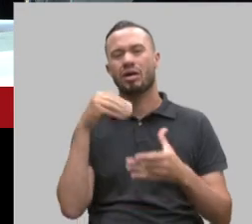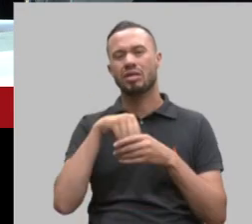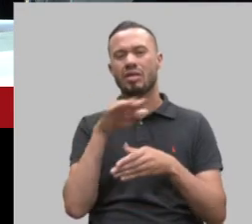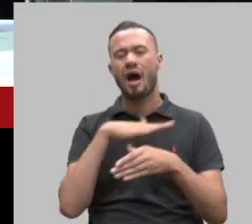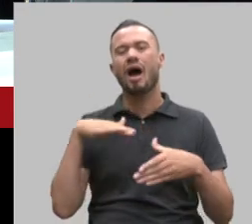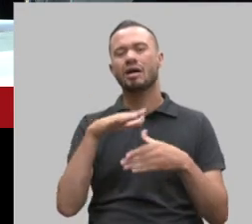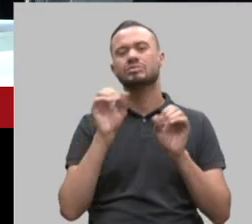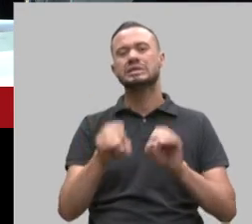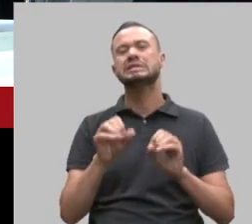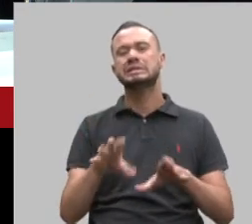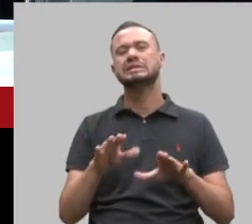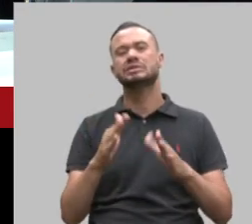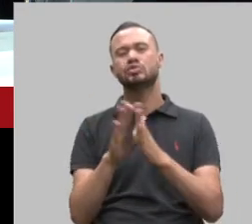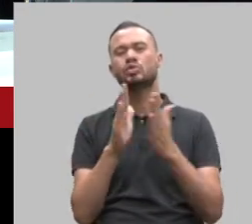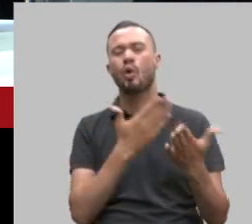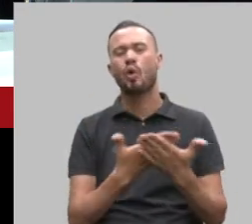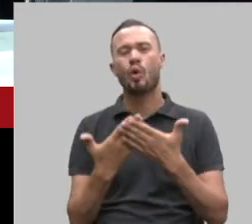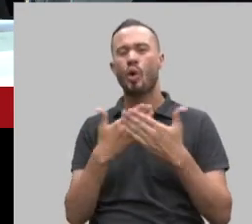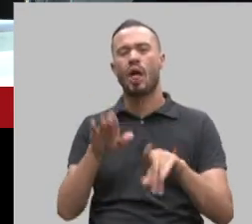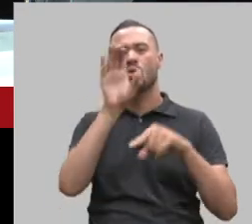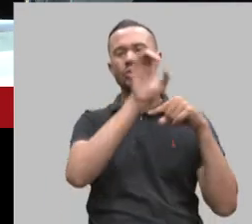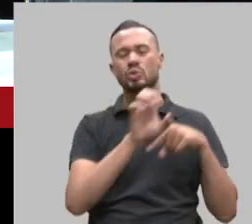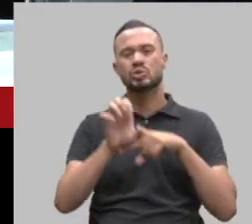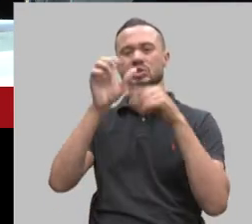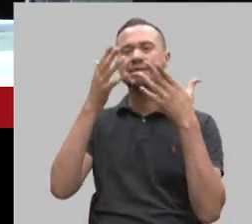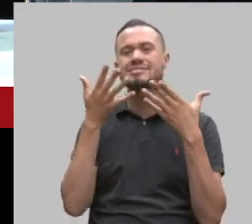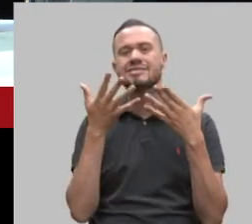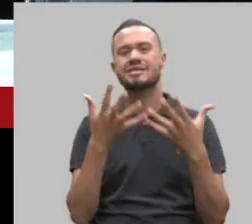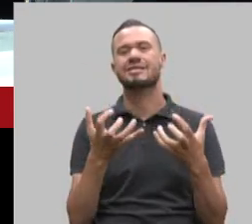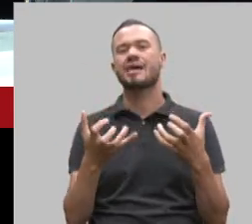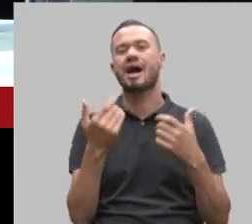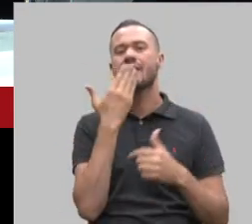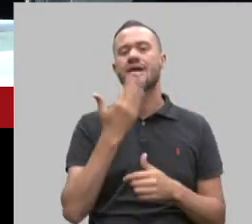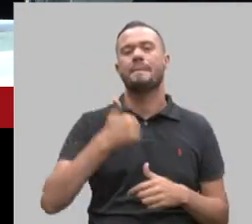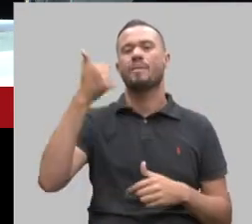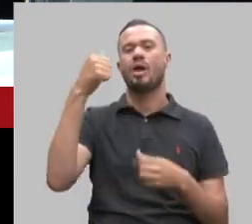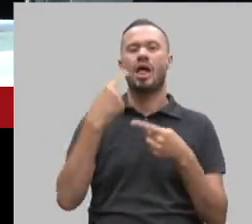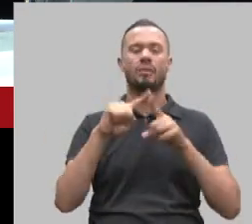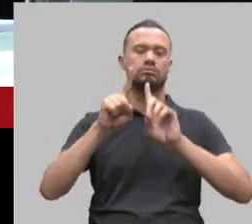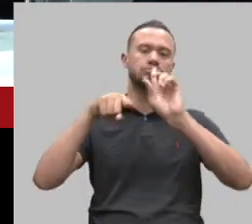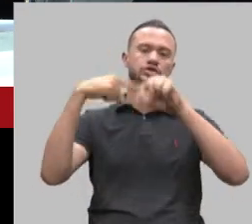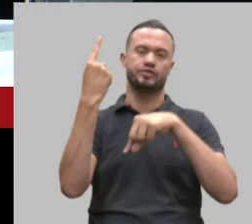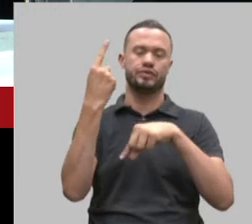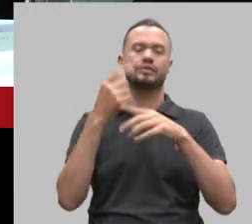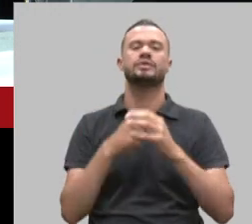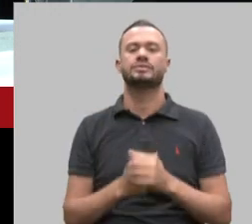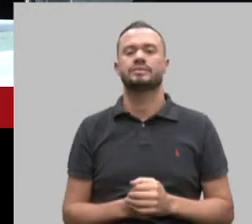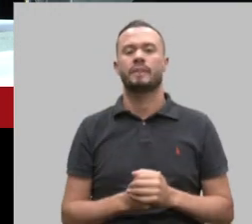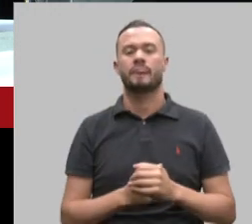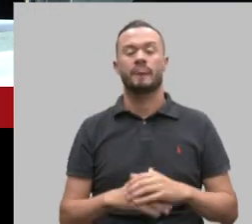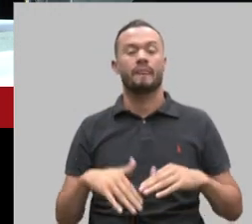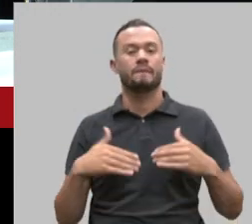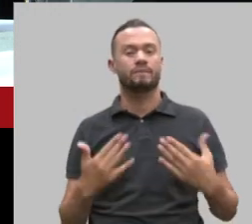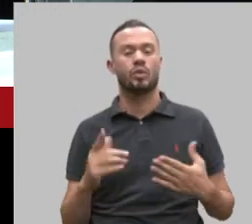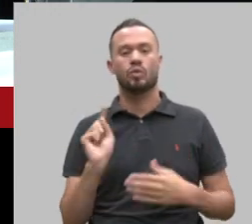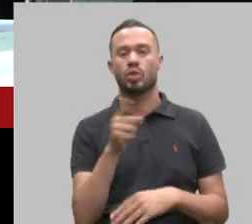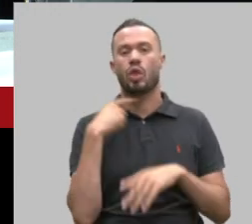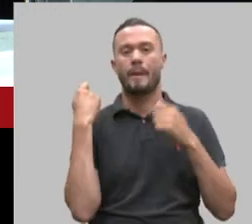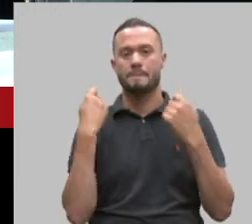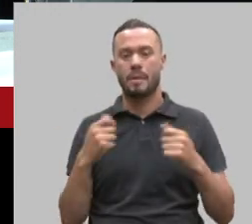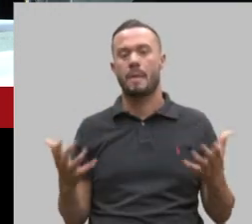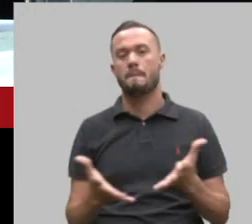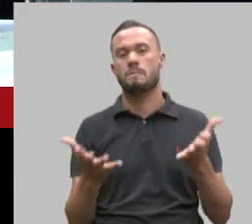na nossa atualidade em um estado que almeja tornar-se eficiente e desenvolvido portanto nós precisamos promover a